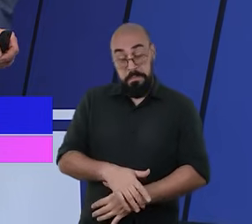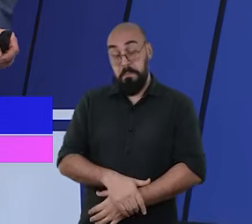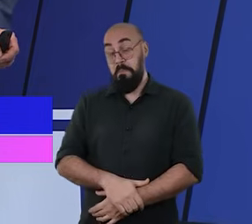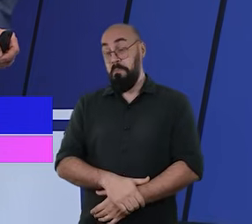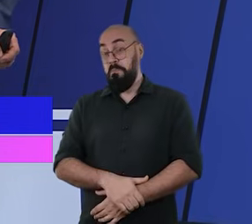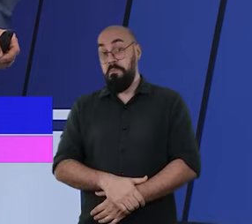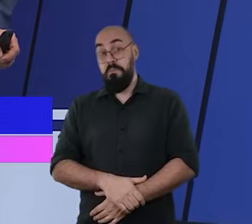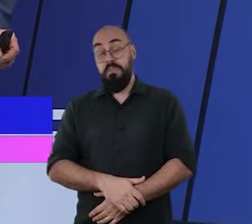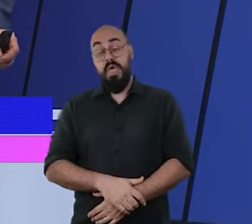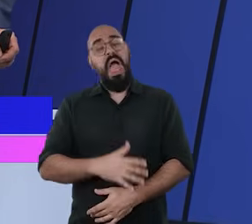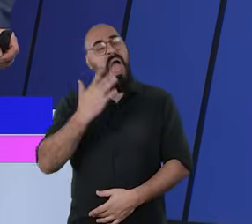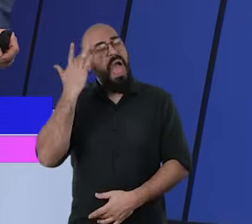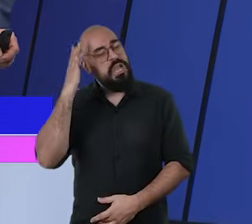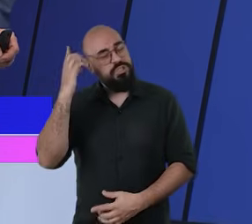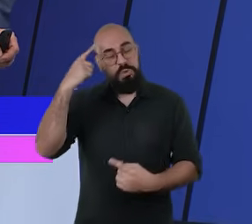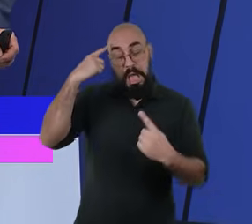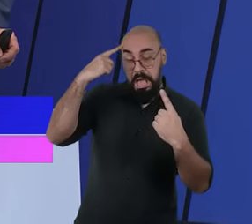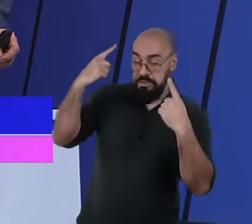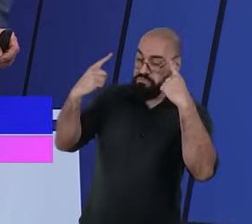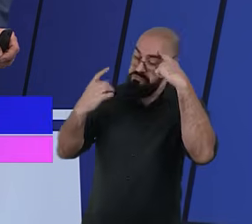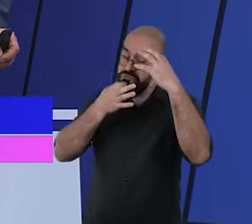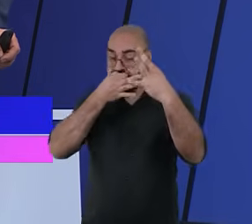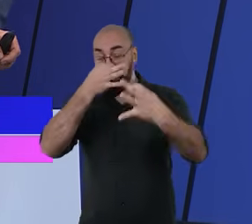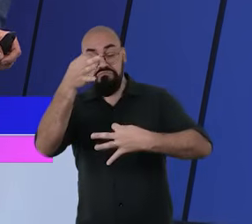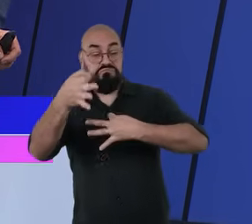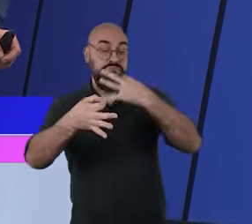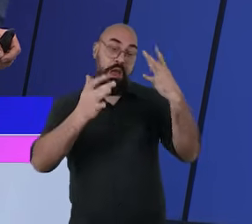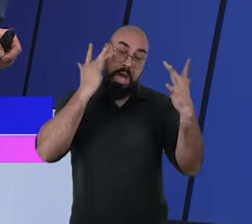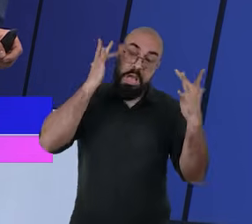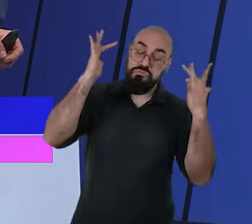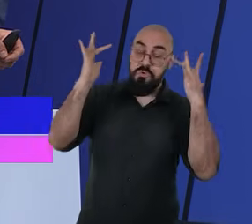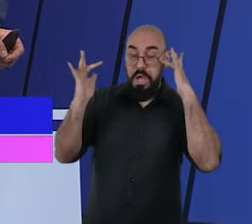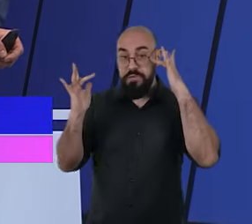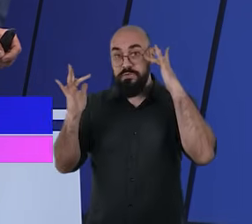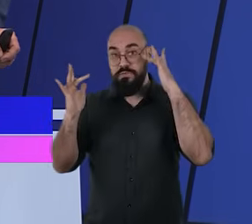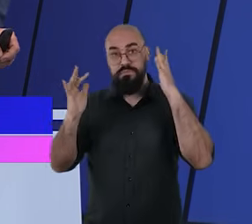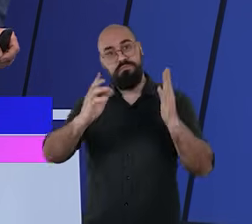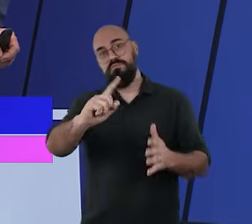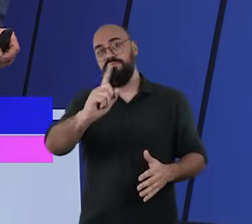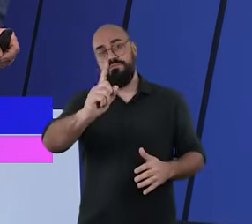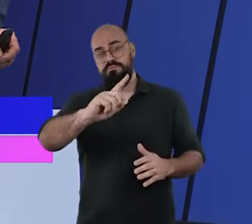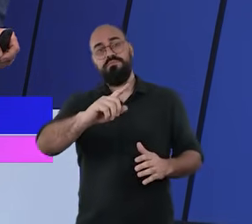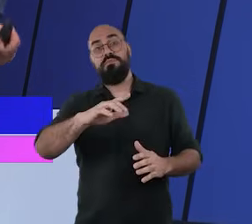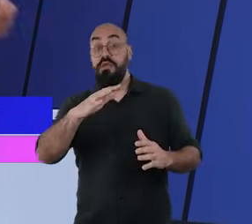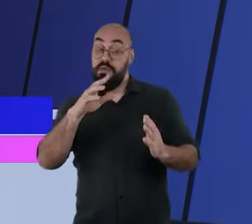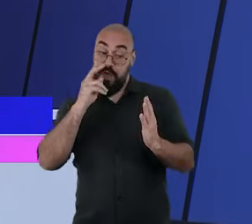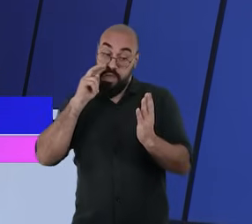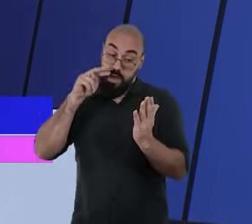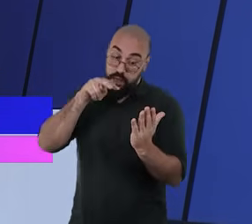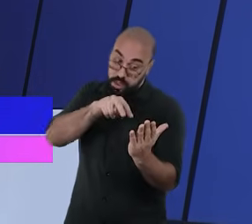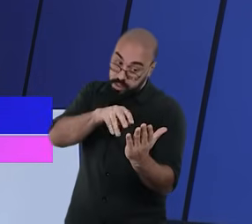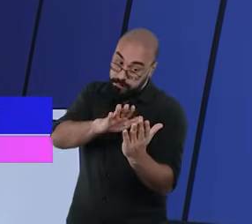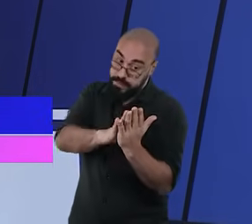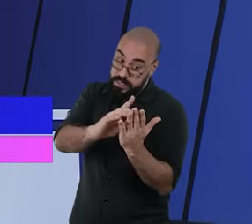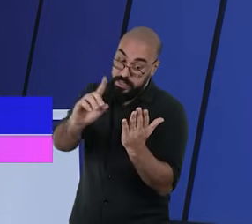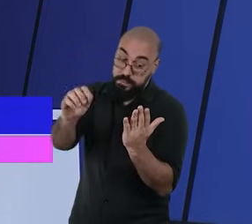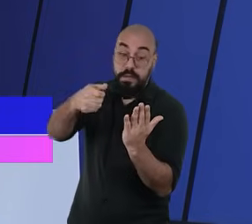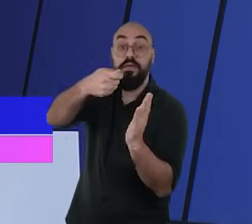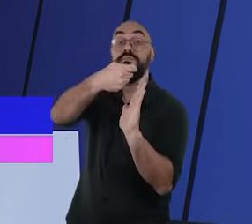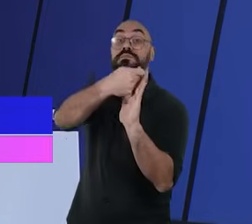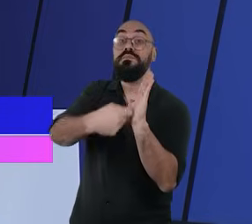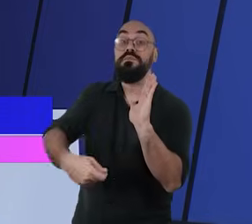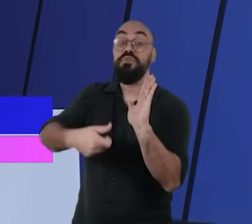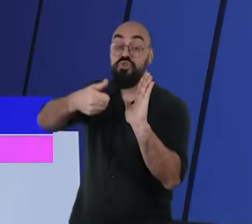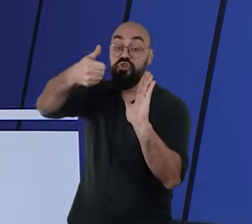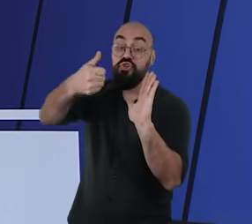a especulações humanas. Nós precisamos sempre ir à revelação de Deus e entender exatamente aquilo que Ele